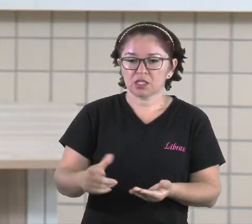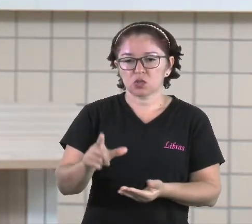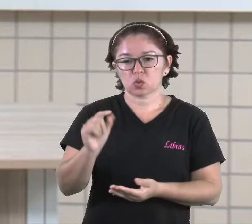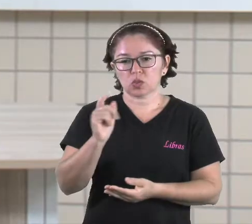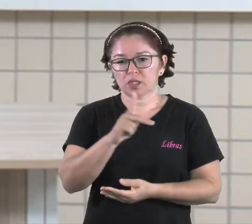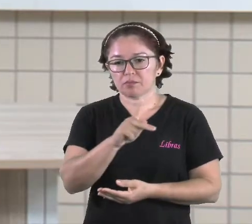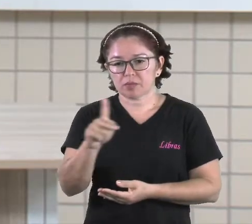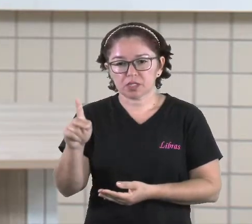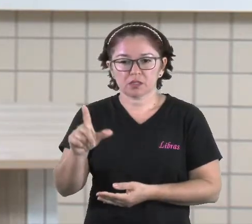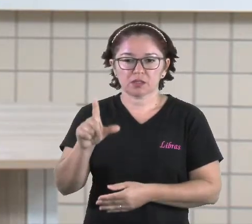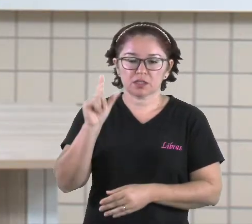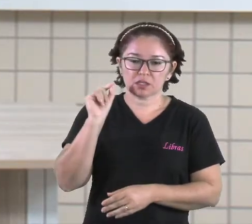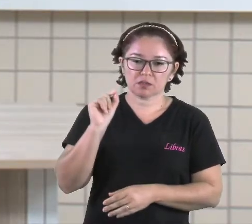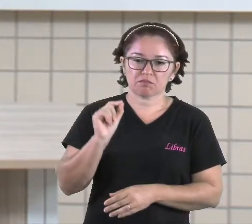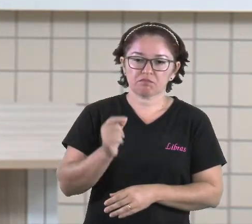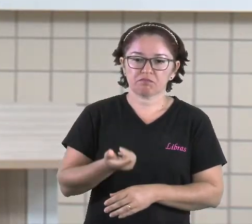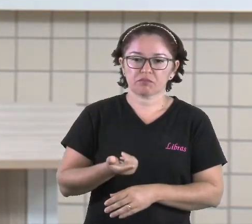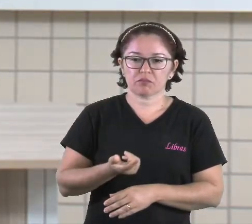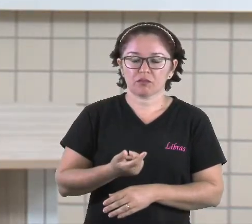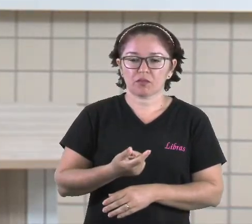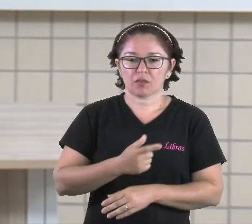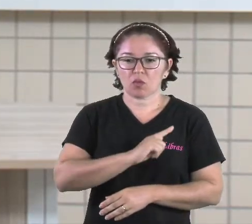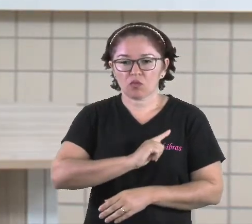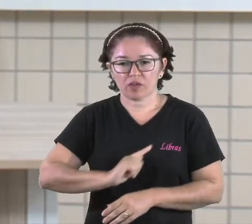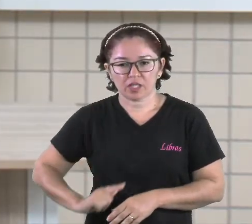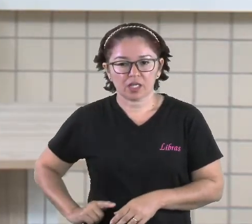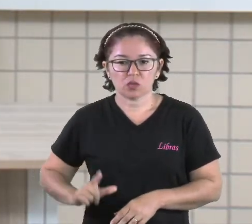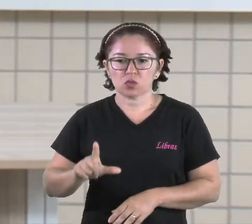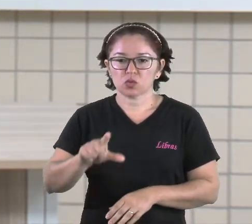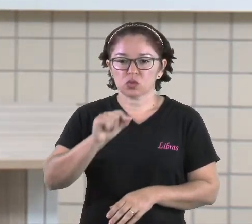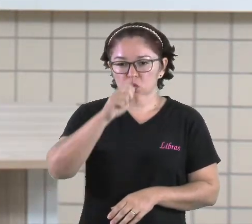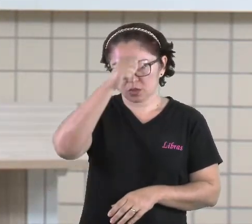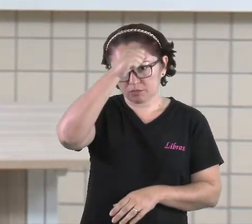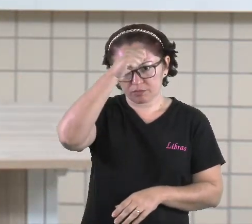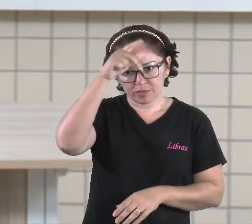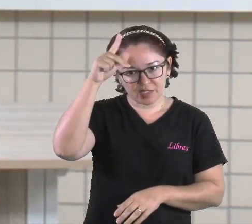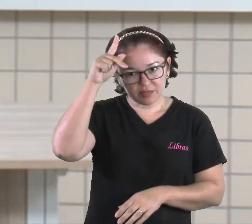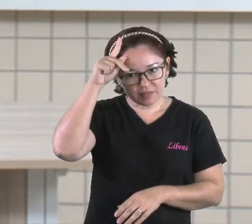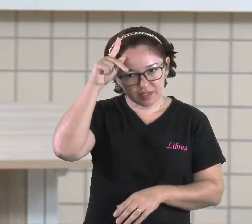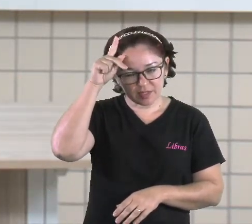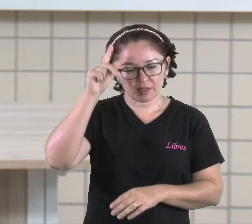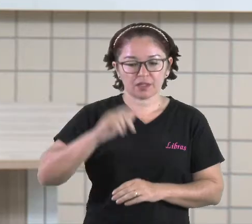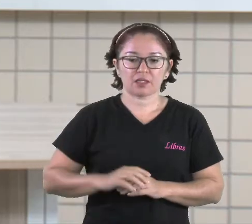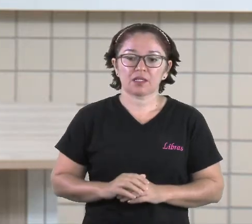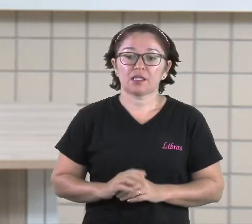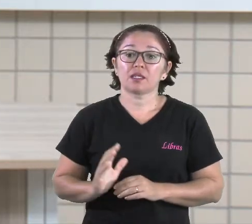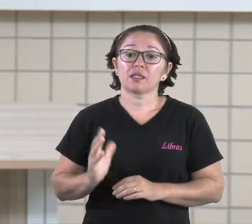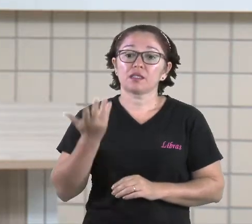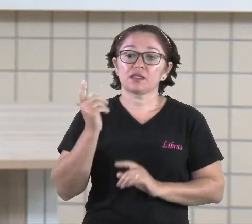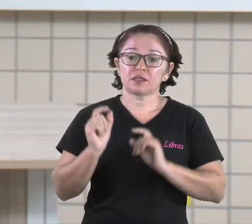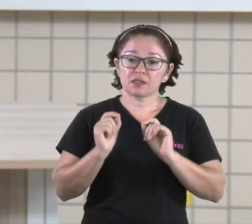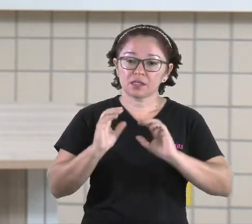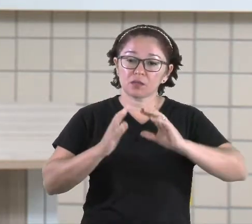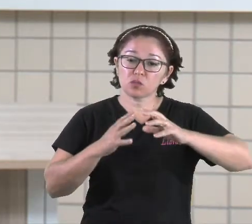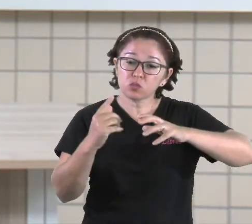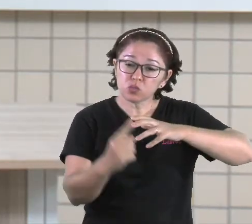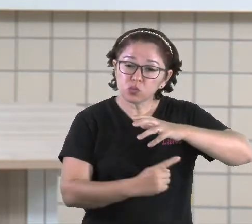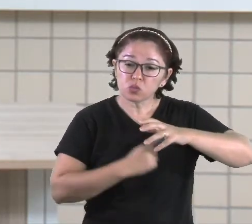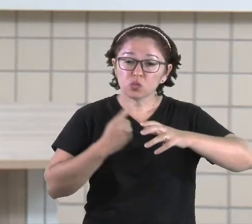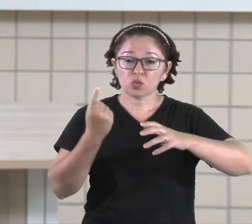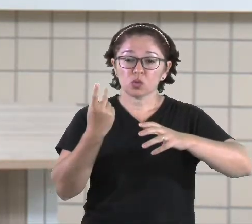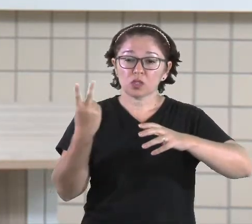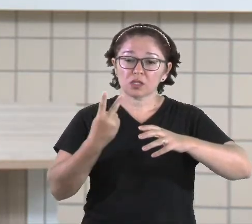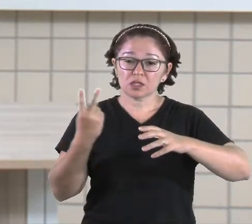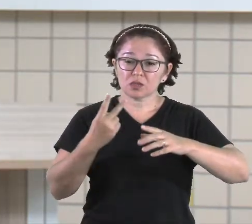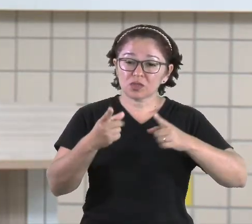República, a governadores e a prefeito. Com isso vem a Segunda Guerra Mundial. A guerra